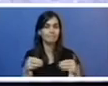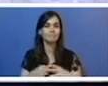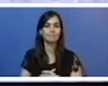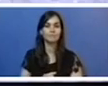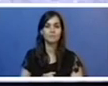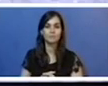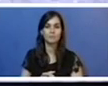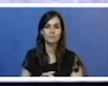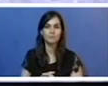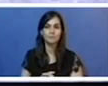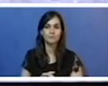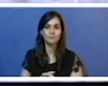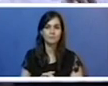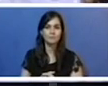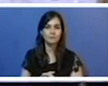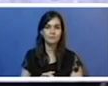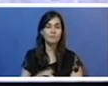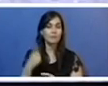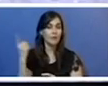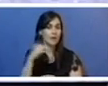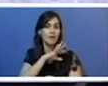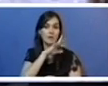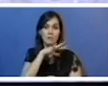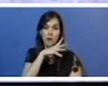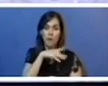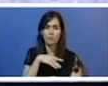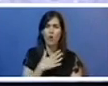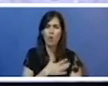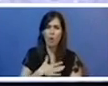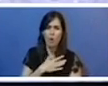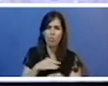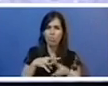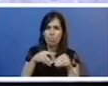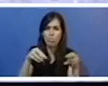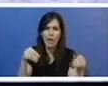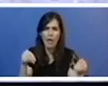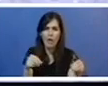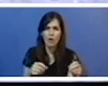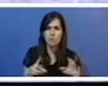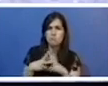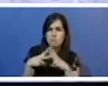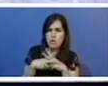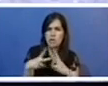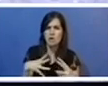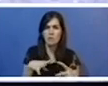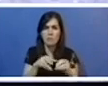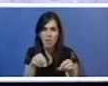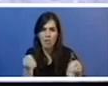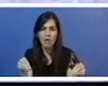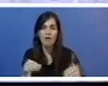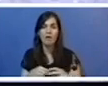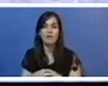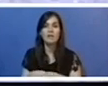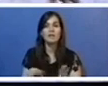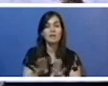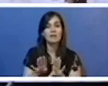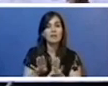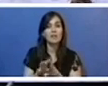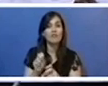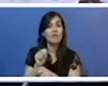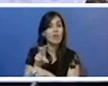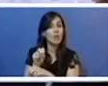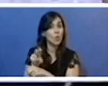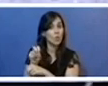restante em ambiente terrestre. É um animal territorialista, ele tem um esporão nas patas traseiras que libera um